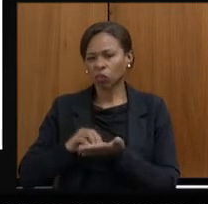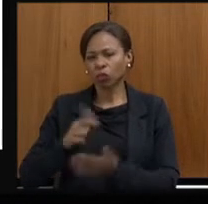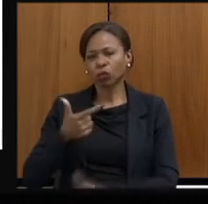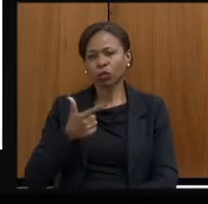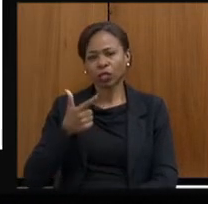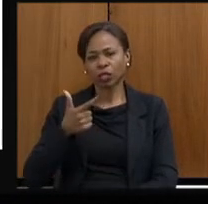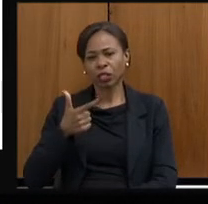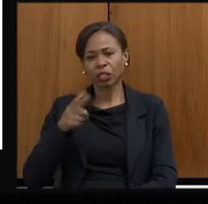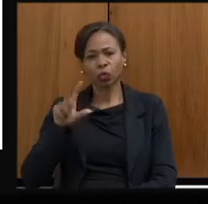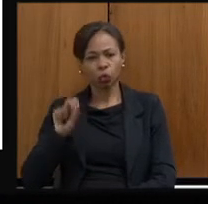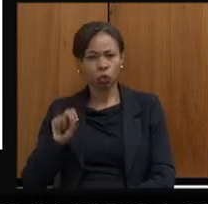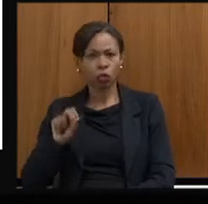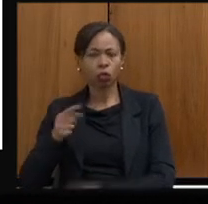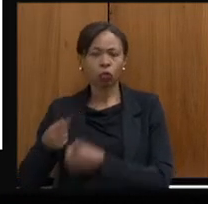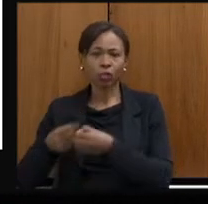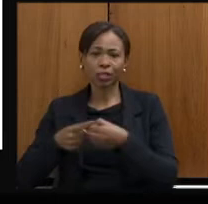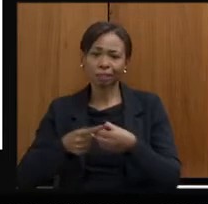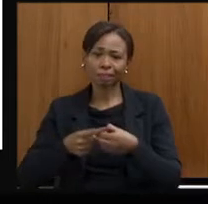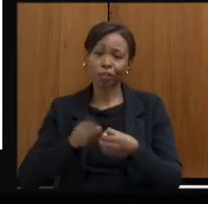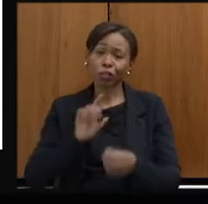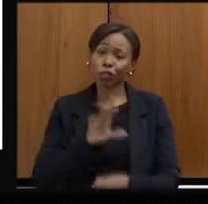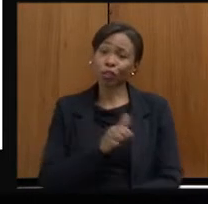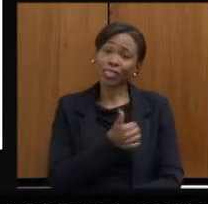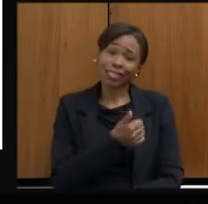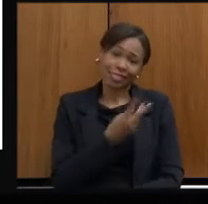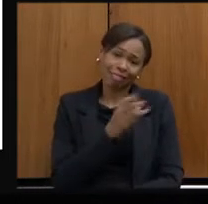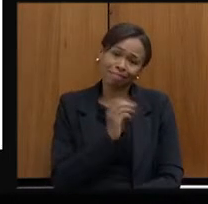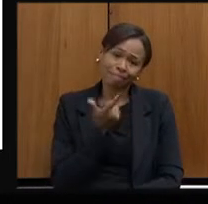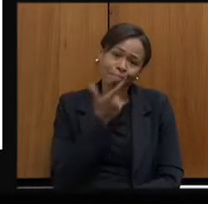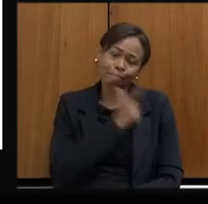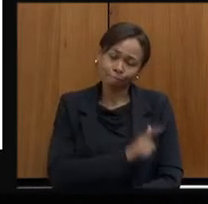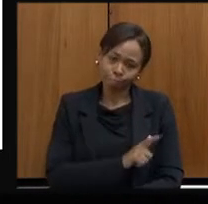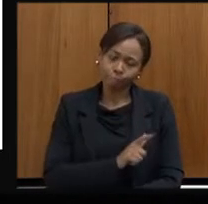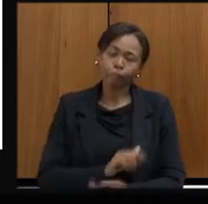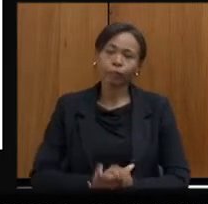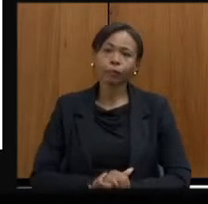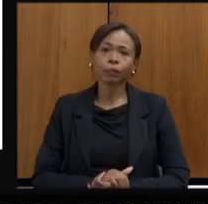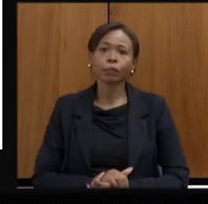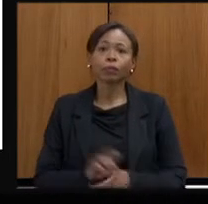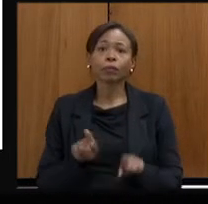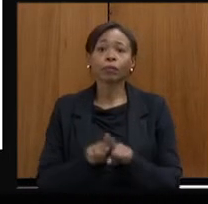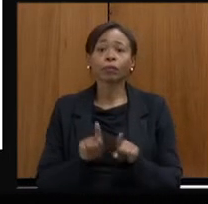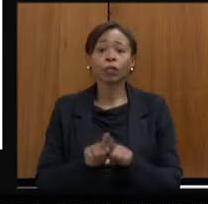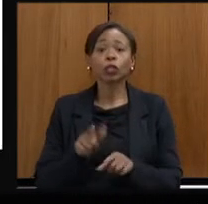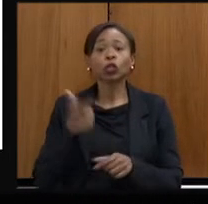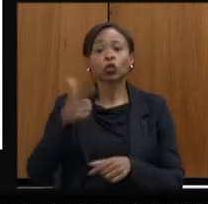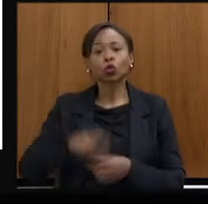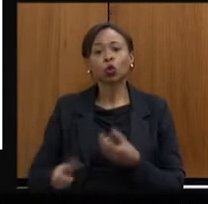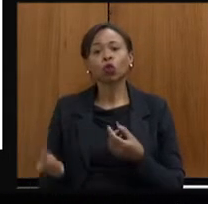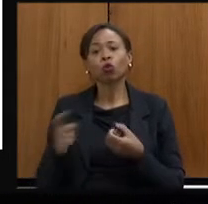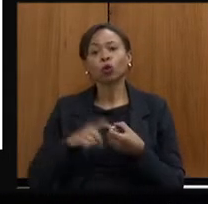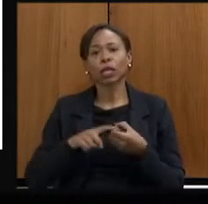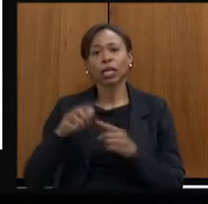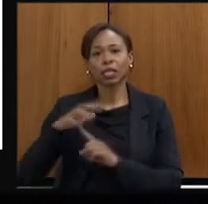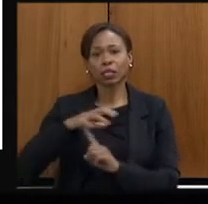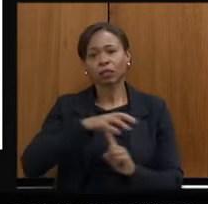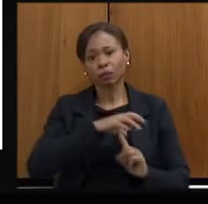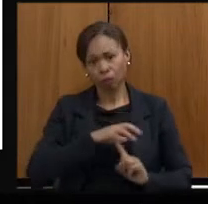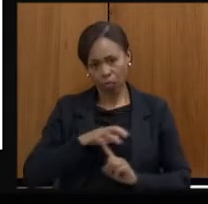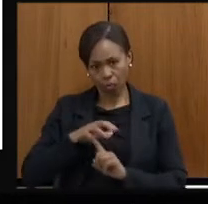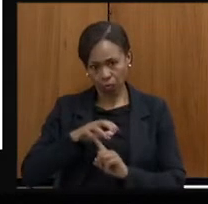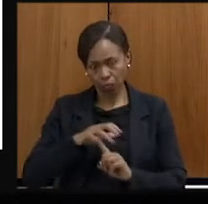Infelizmente, só conseguimos atender 130. E o retorno das feiras regionais para a economia popular solidária.